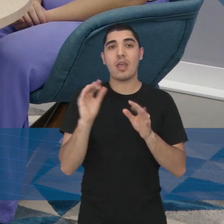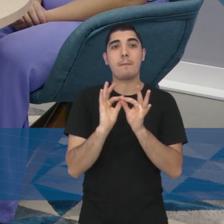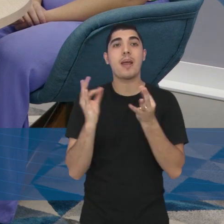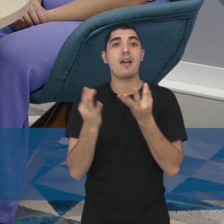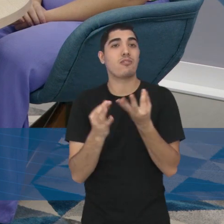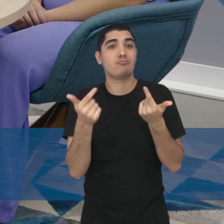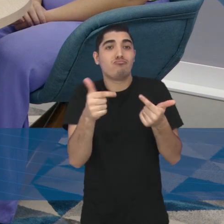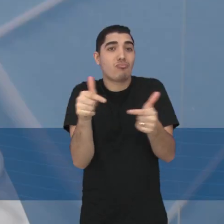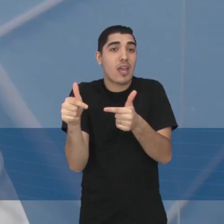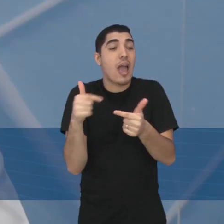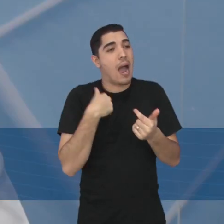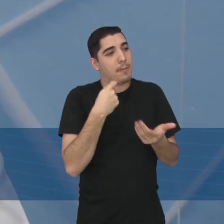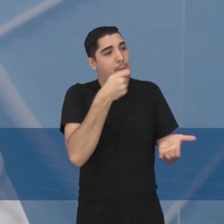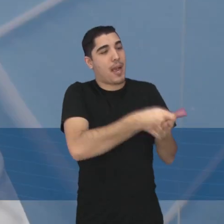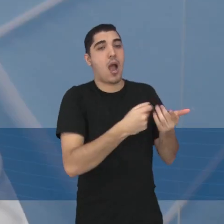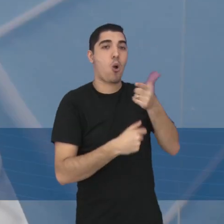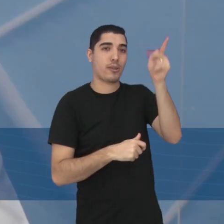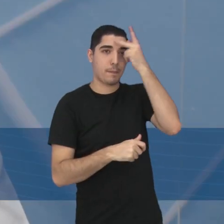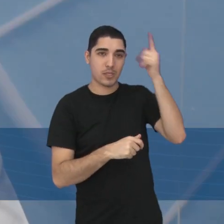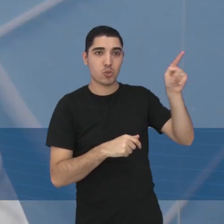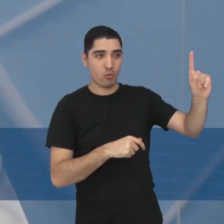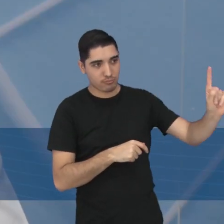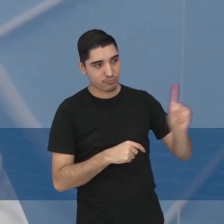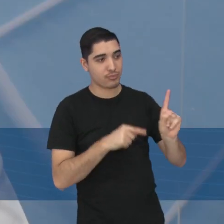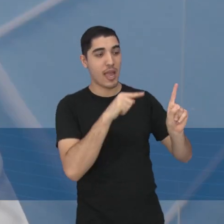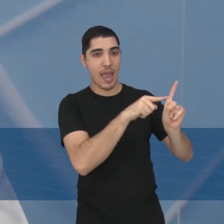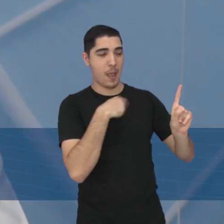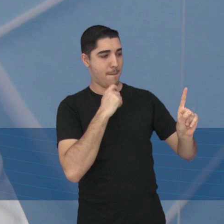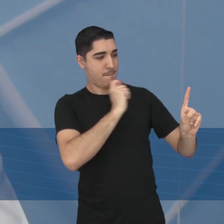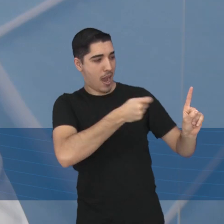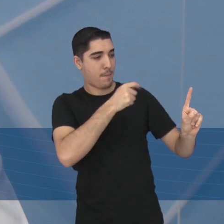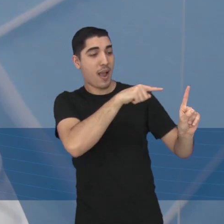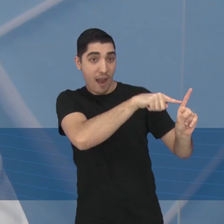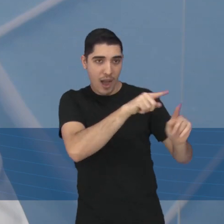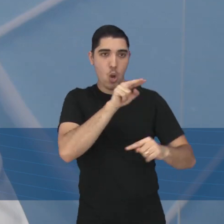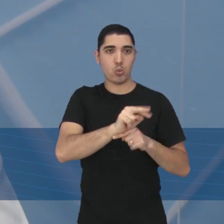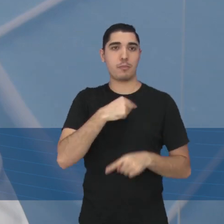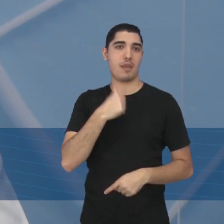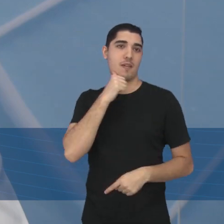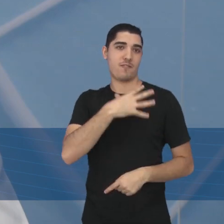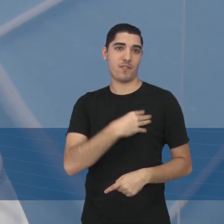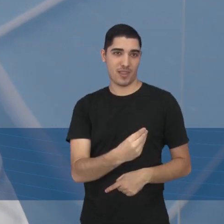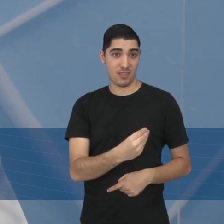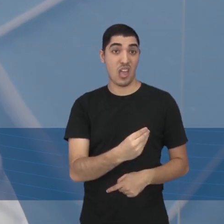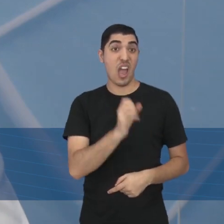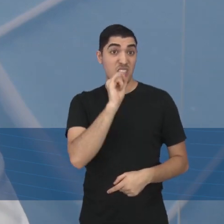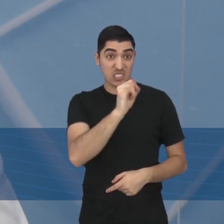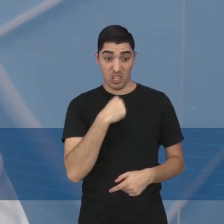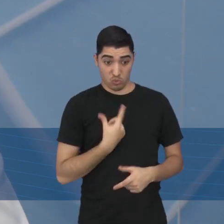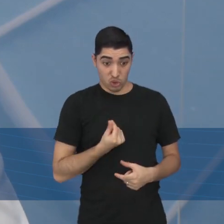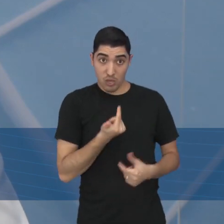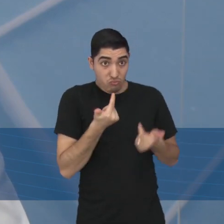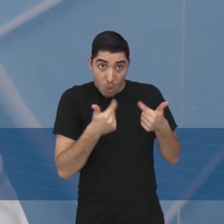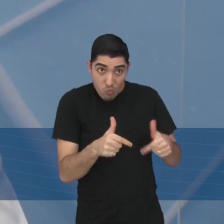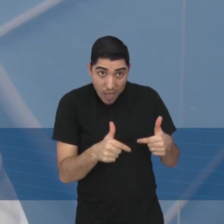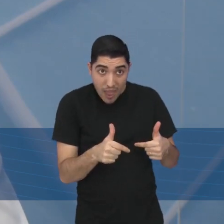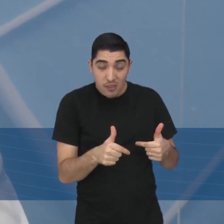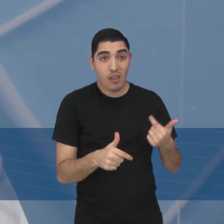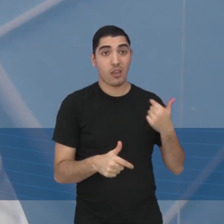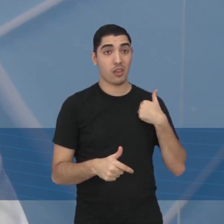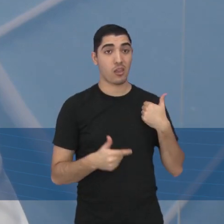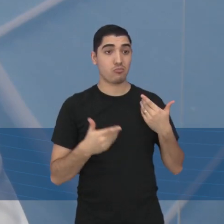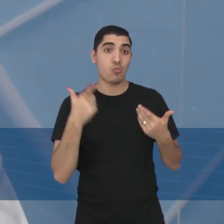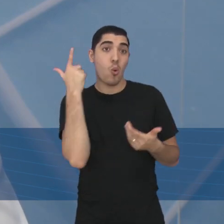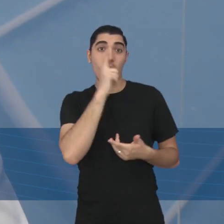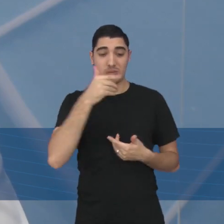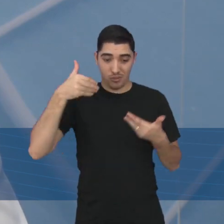poder vir até aqui. Então, se eu não tenho uma rede de apoio, se eu não tenho condições de ter uma rede de apoio paga, eu não estaria aqui. Eu teria que ficar